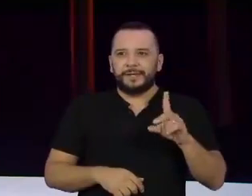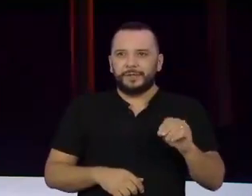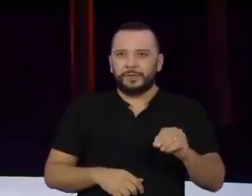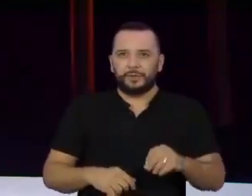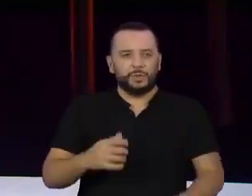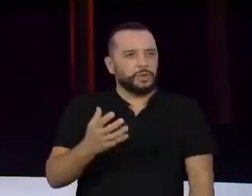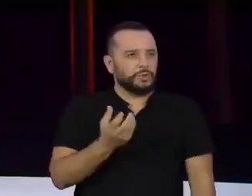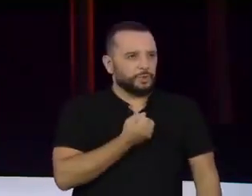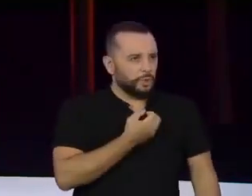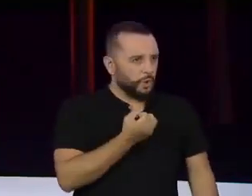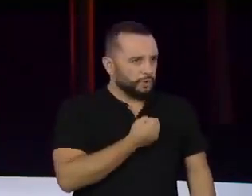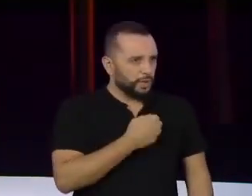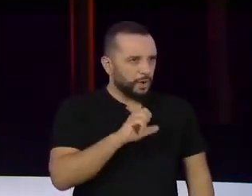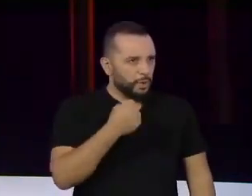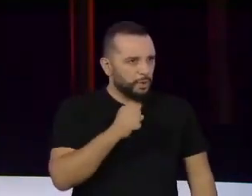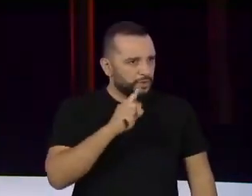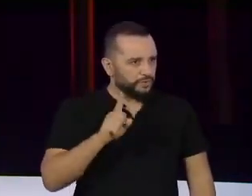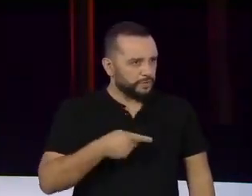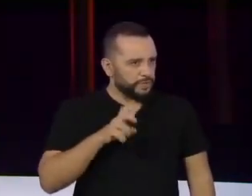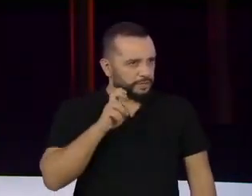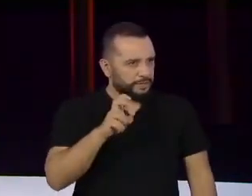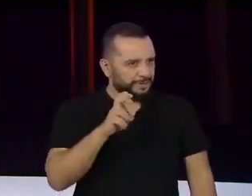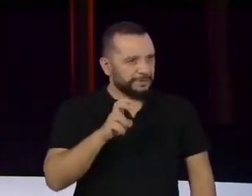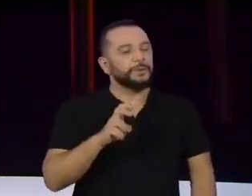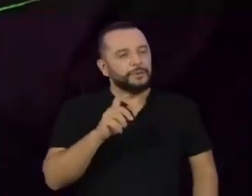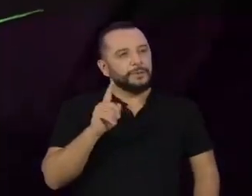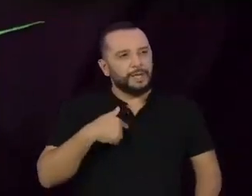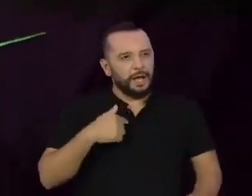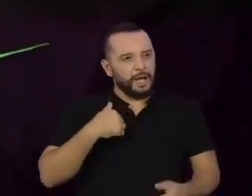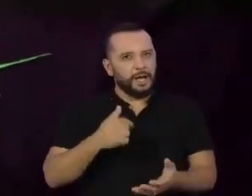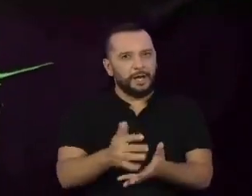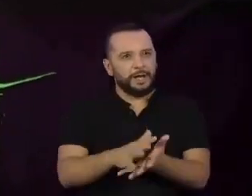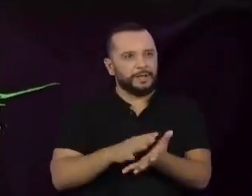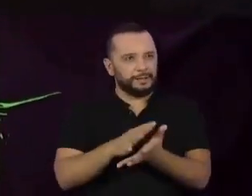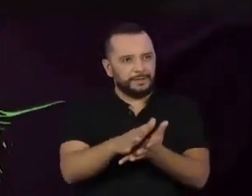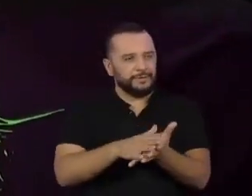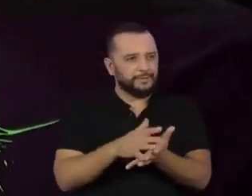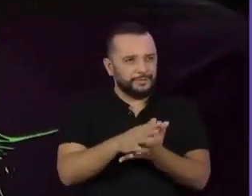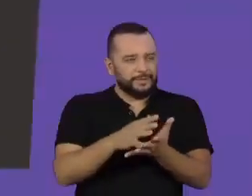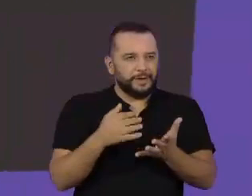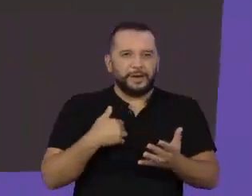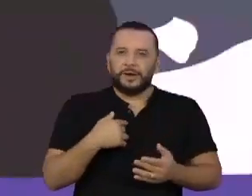nota 8,5, aquele do carnaval. Uma peruca